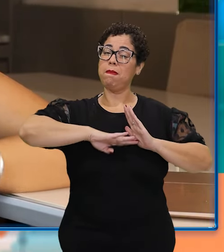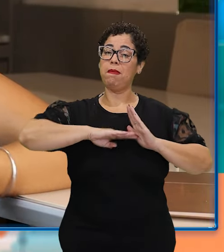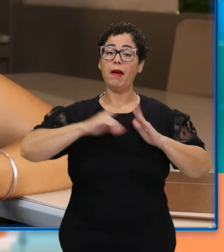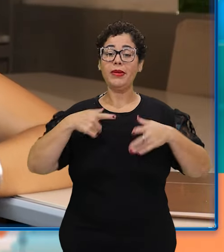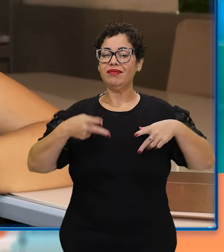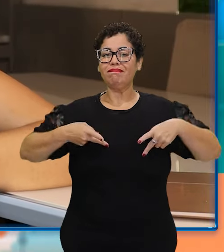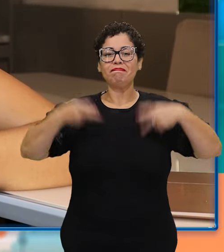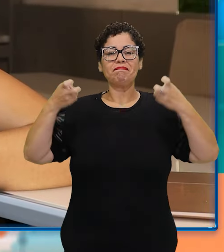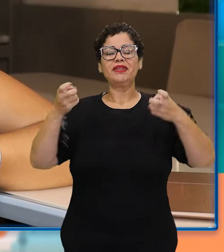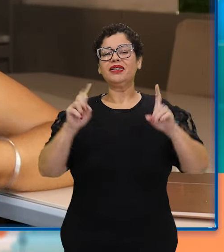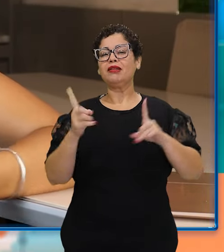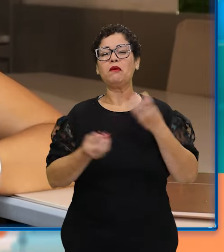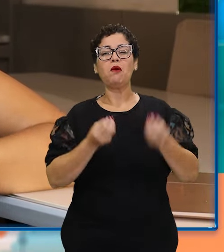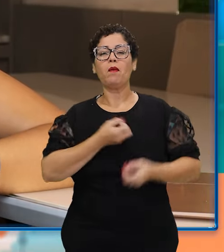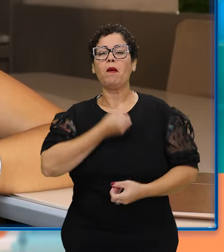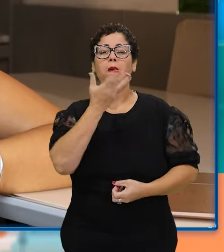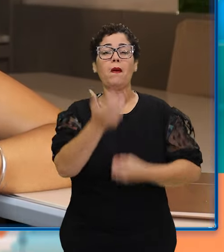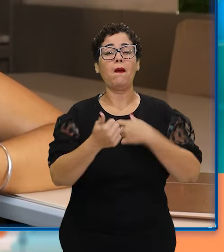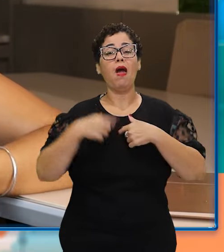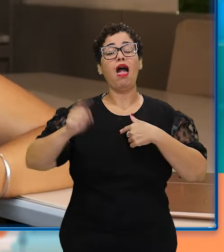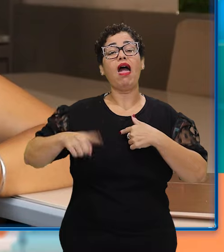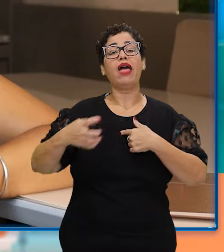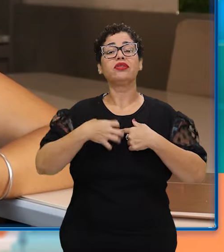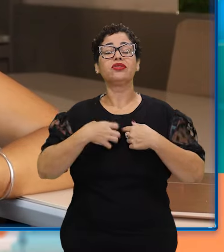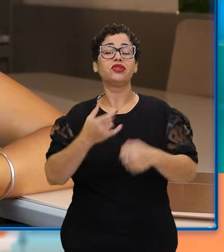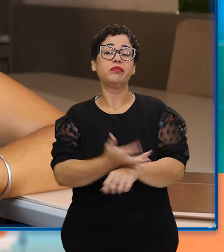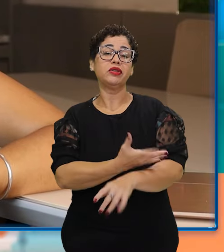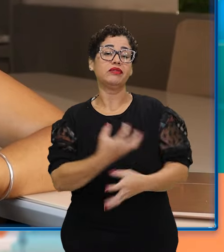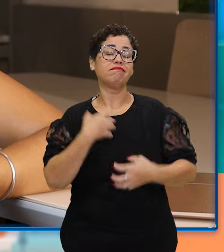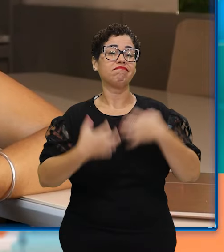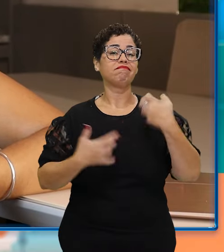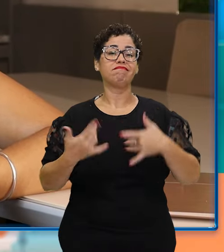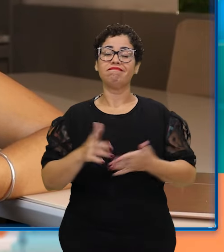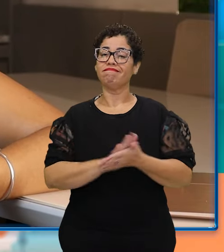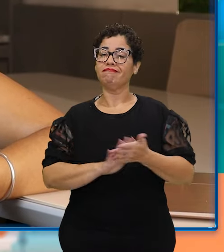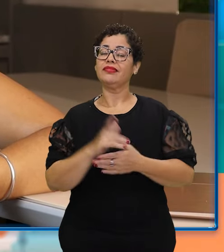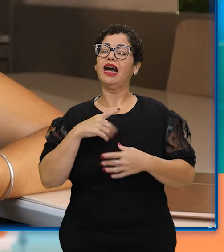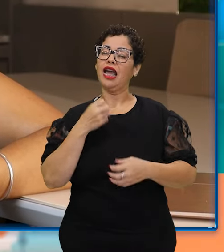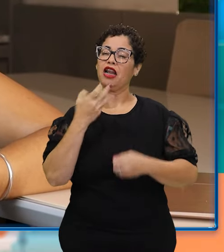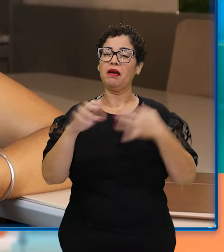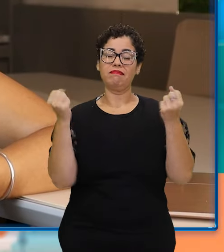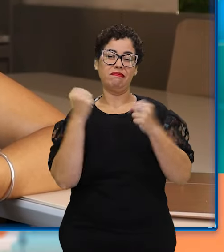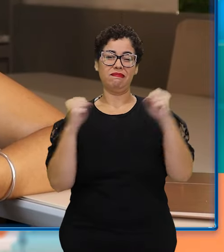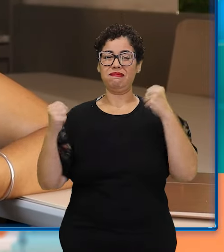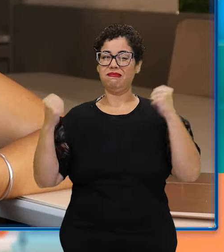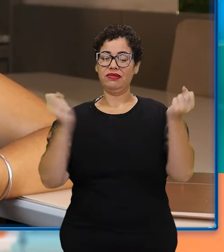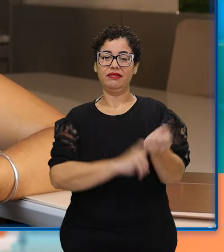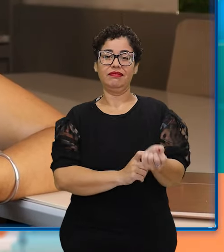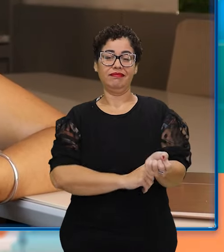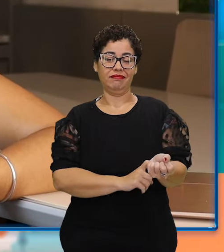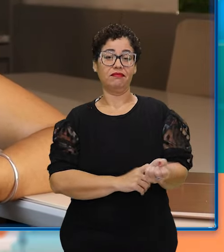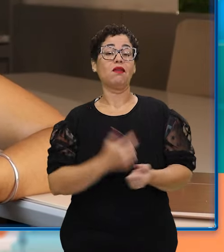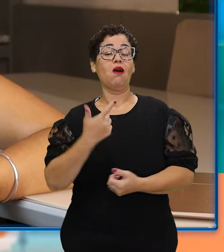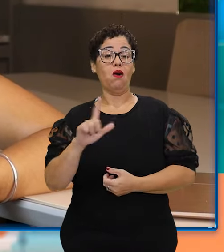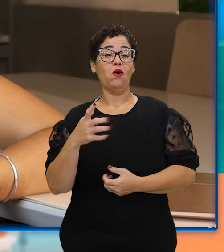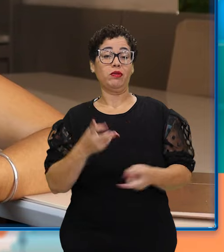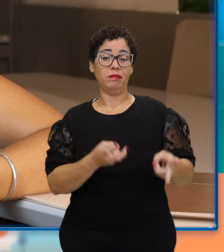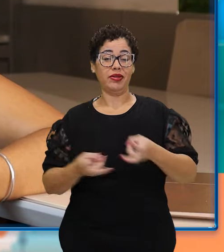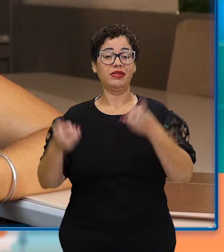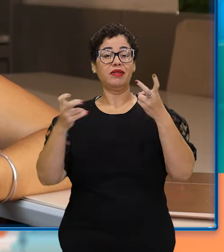que não sabem exatamente ali como expressar essas emoções e acabam indo e manifestando através da irritação. Outros